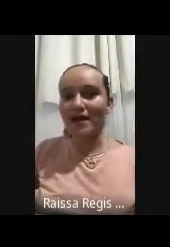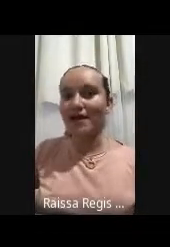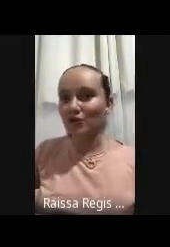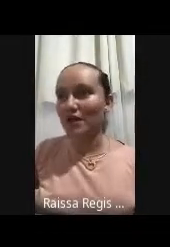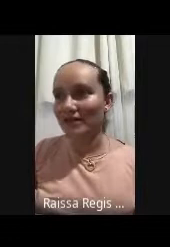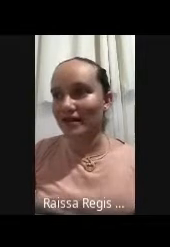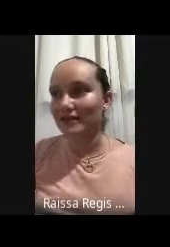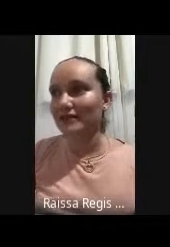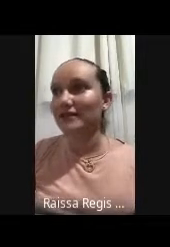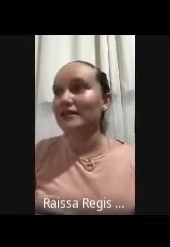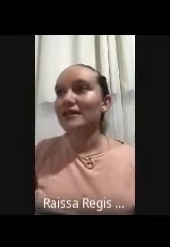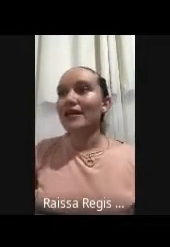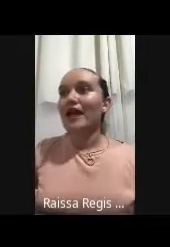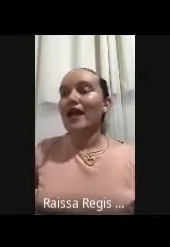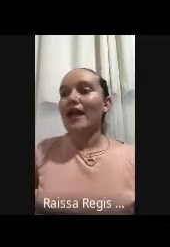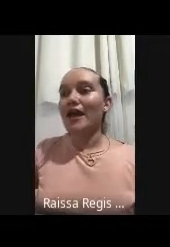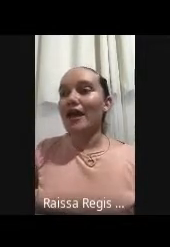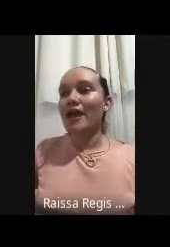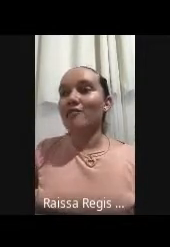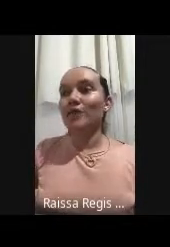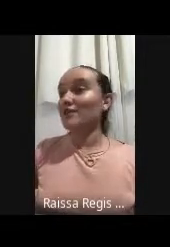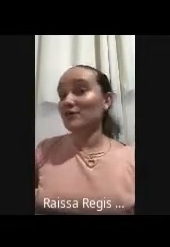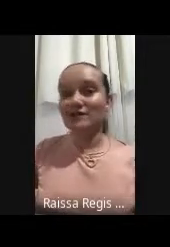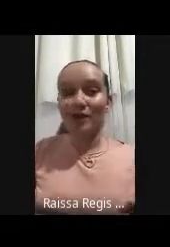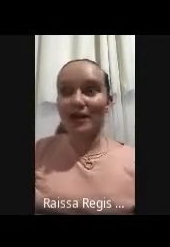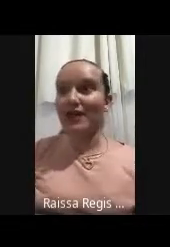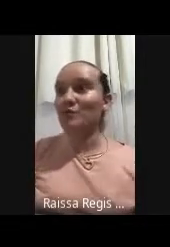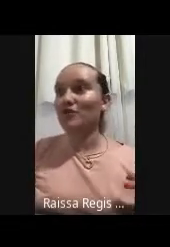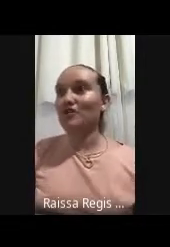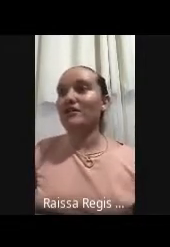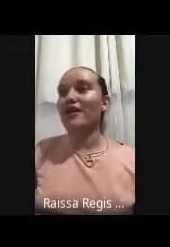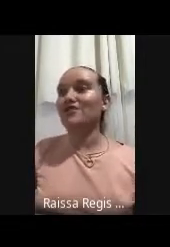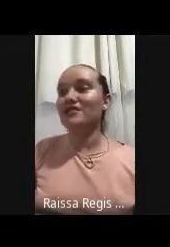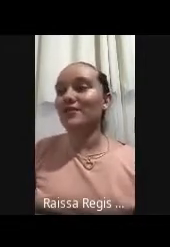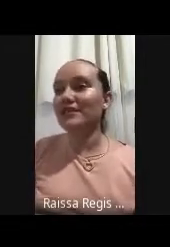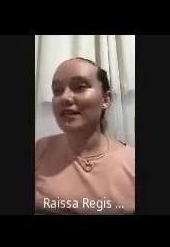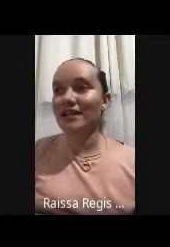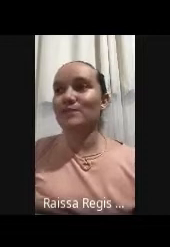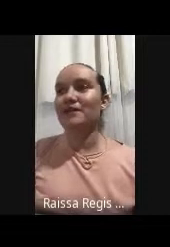para ajudar mais ainda. As